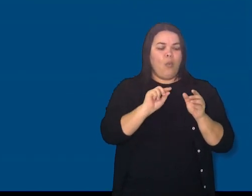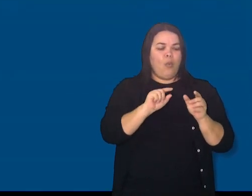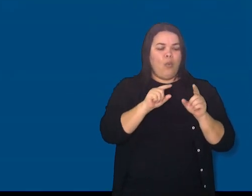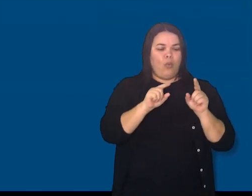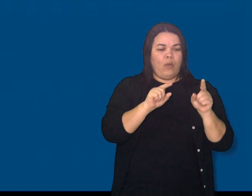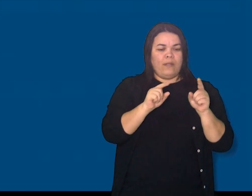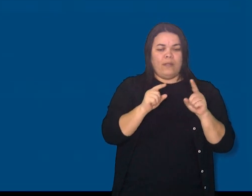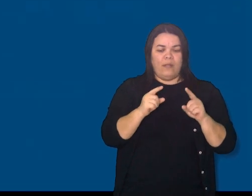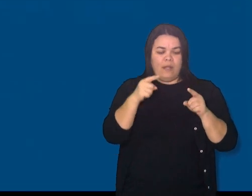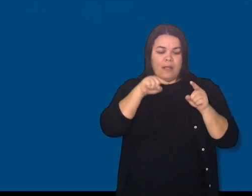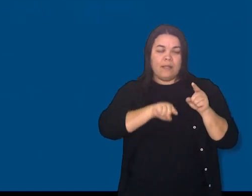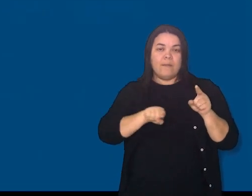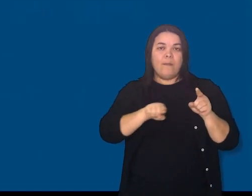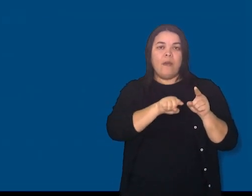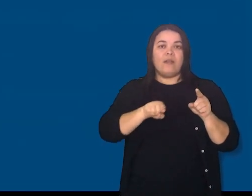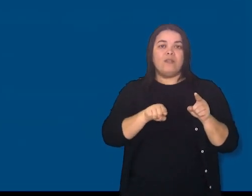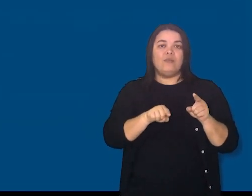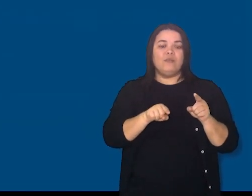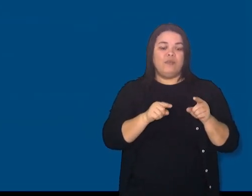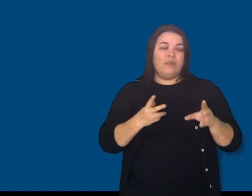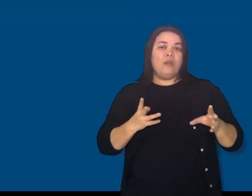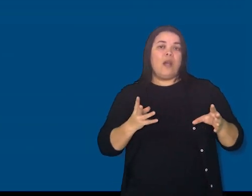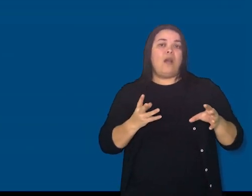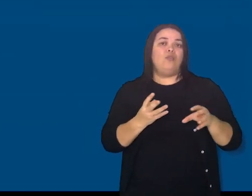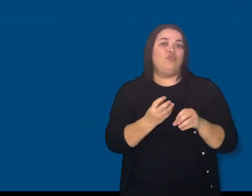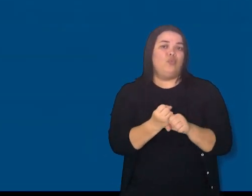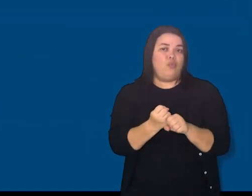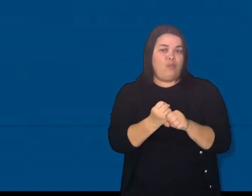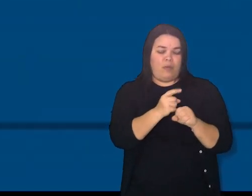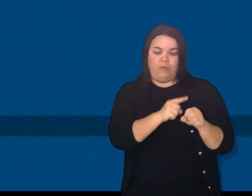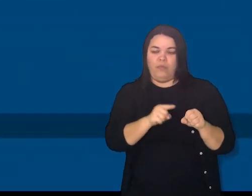2 vezes 2 vezes 2 é o produto de fatores.